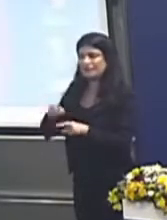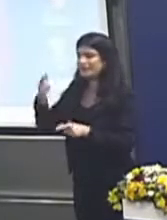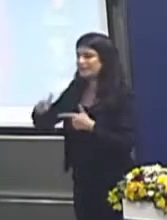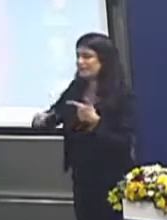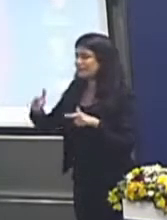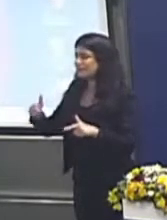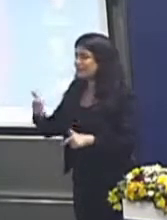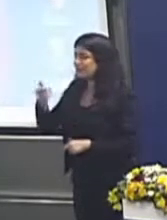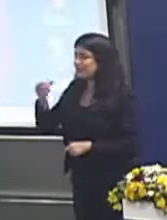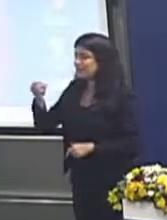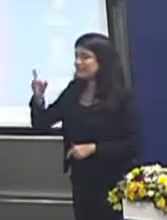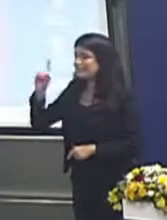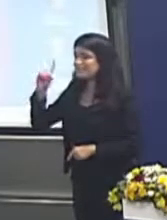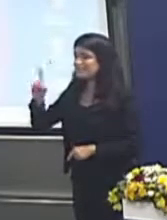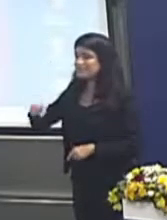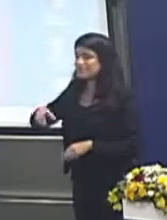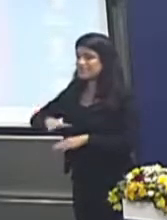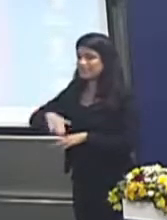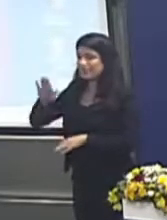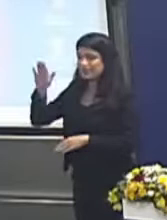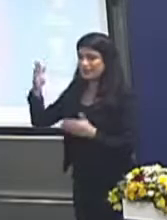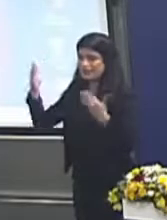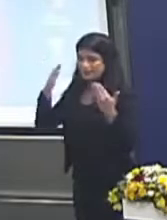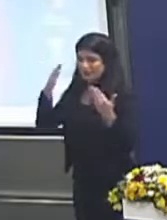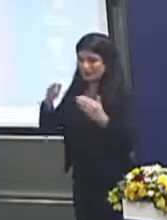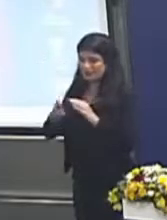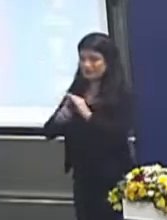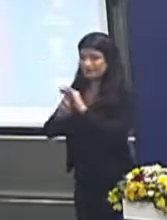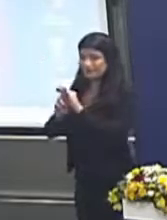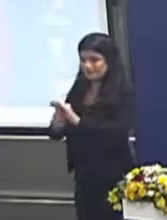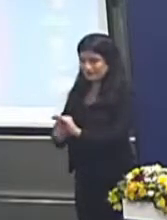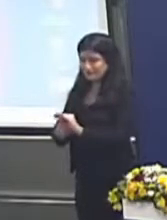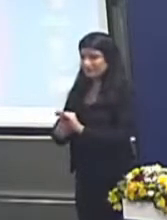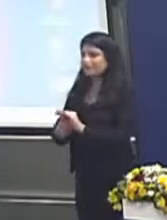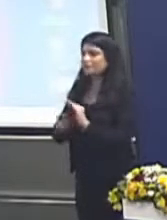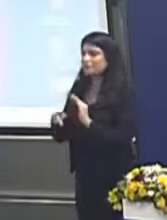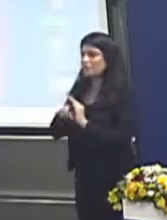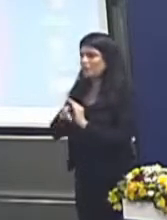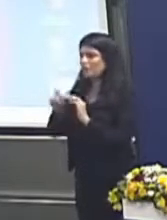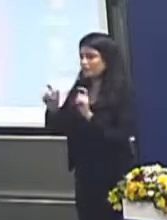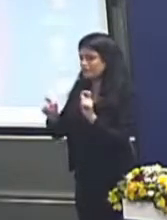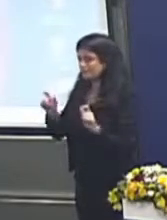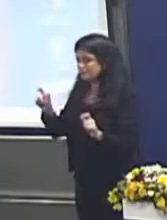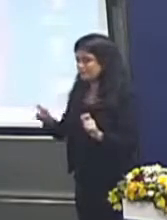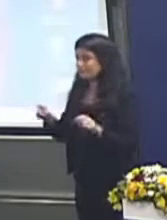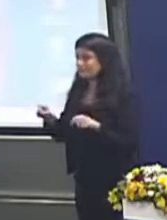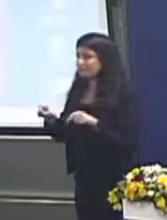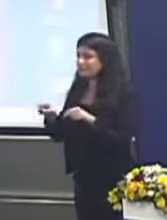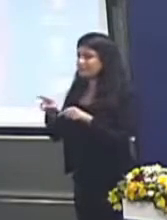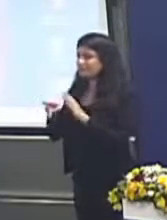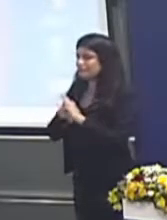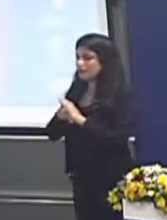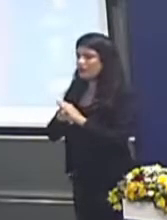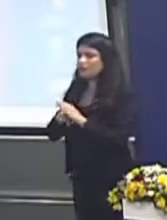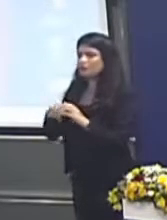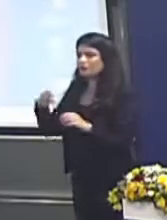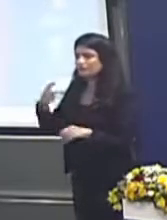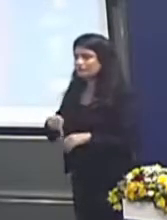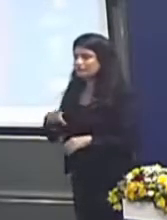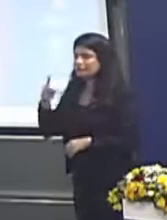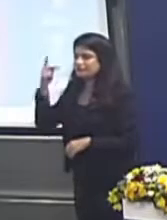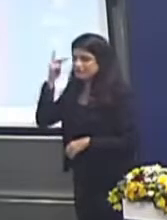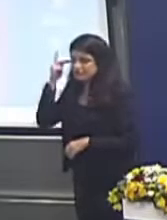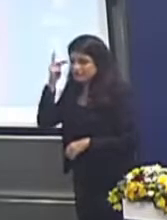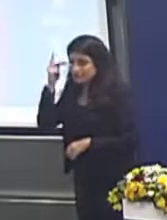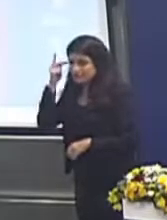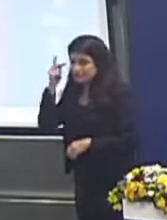mil psicólogas e psicólogos também representados aqui por vocês, aqui do estado de São